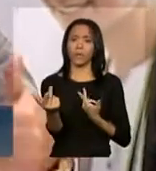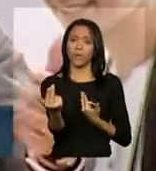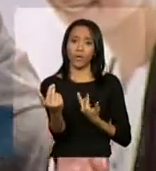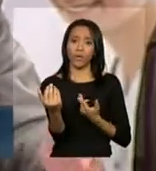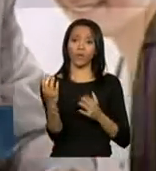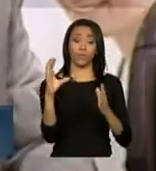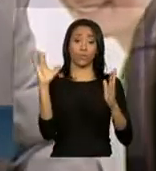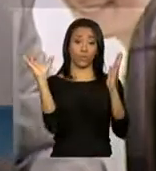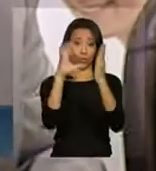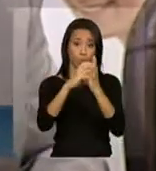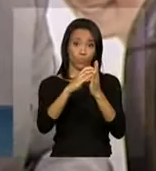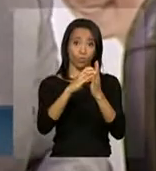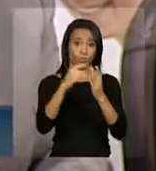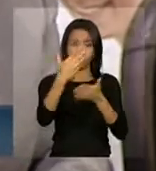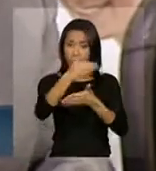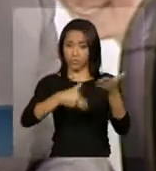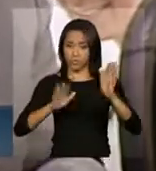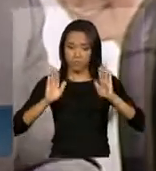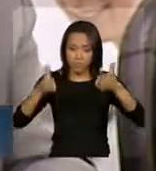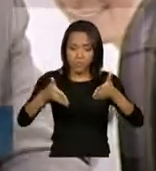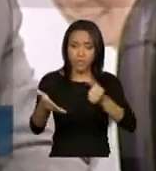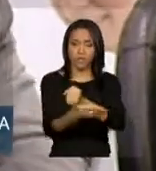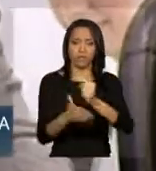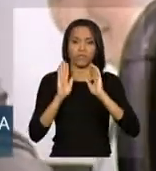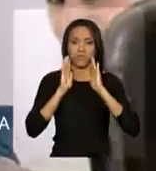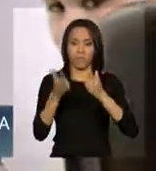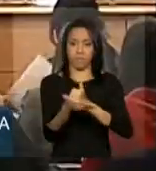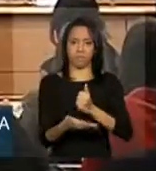n principalment na área da atenção